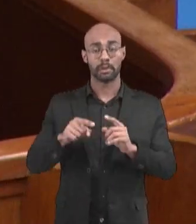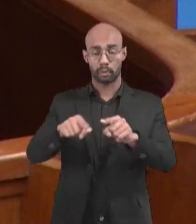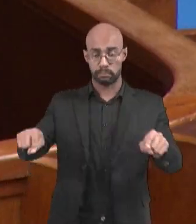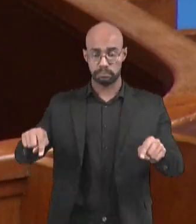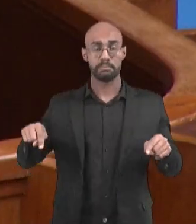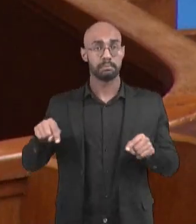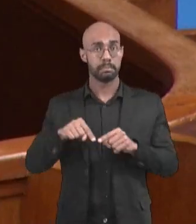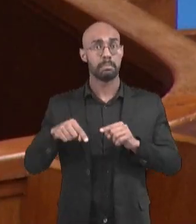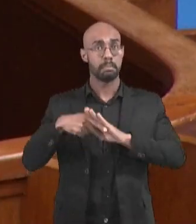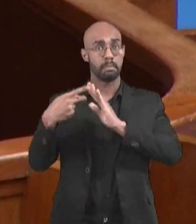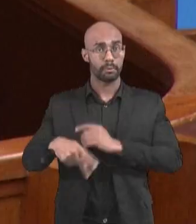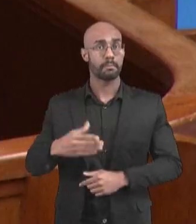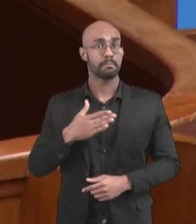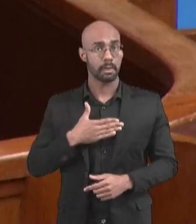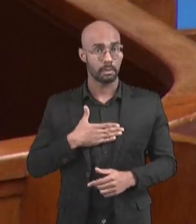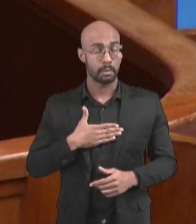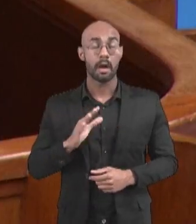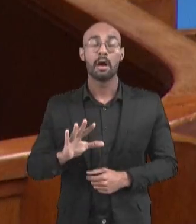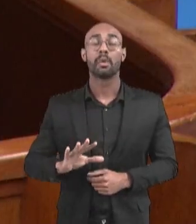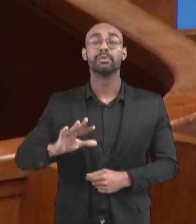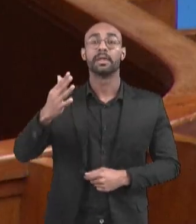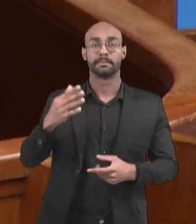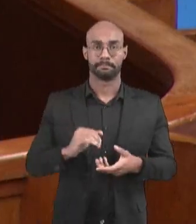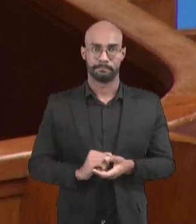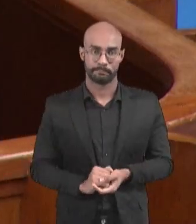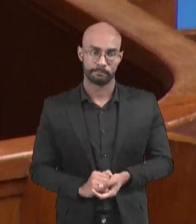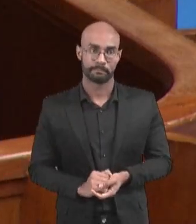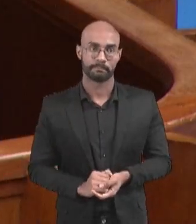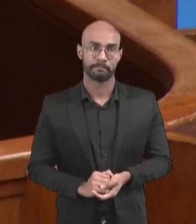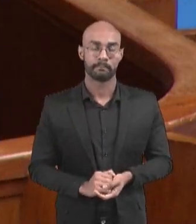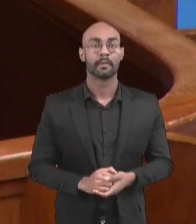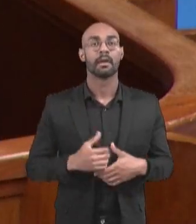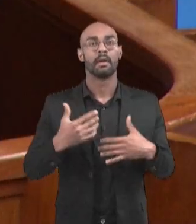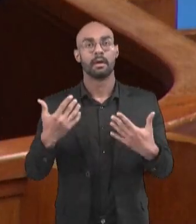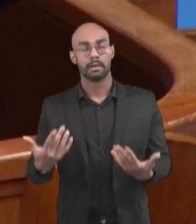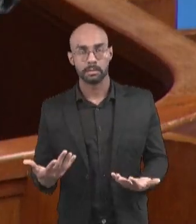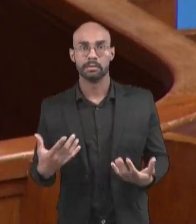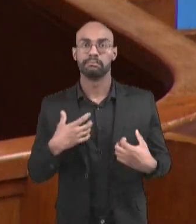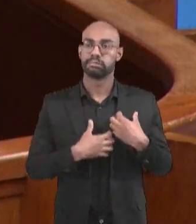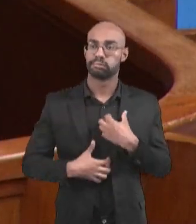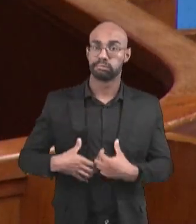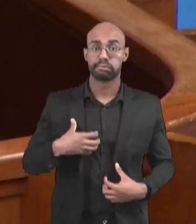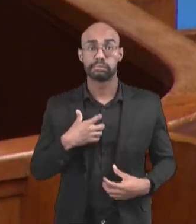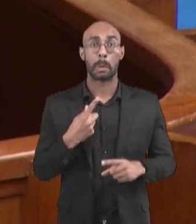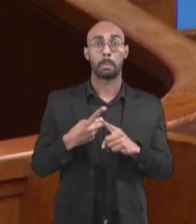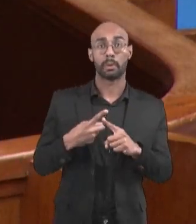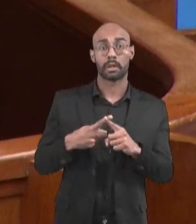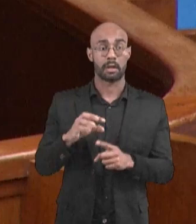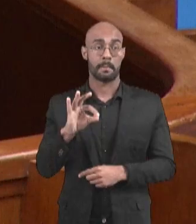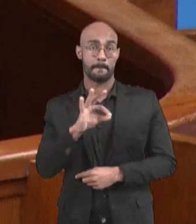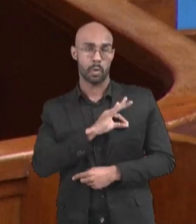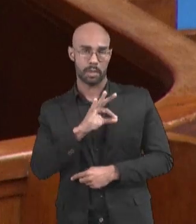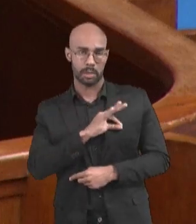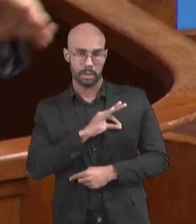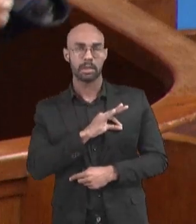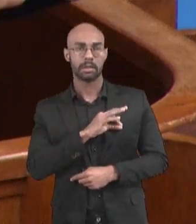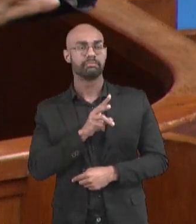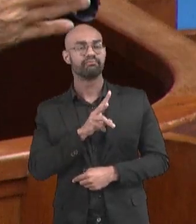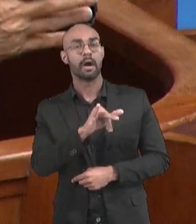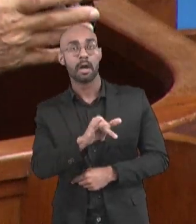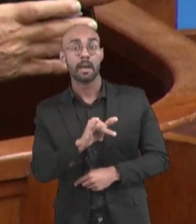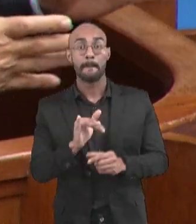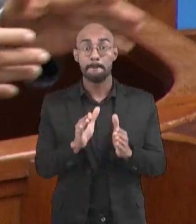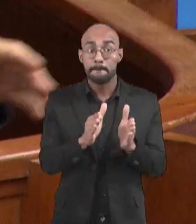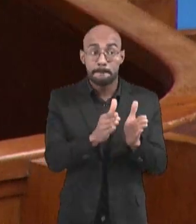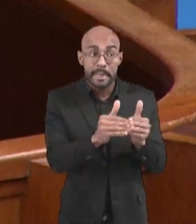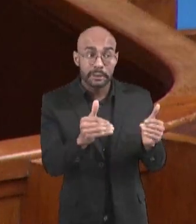existe. Aí o que aconteceu? Não contente porque a polícia foi lá e